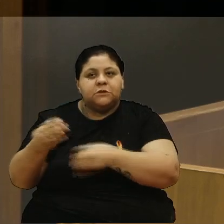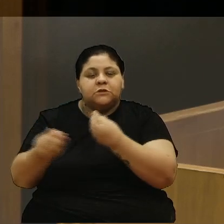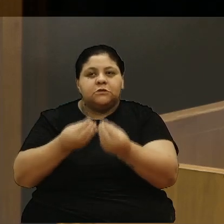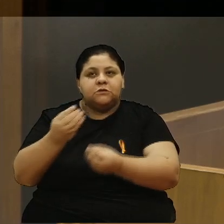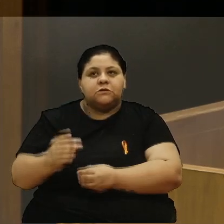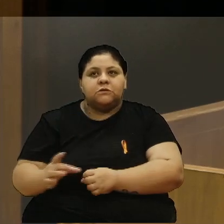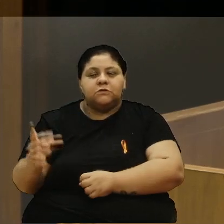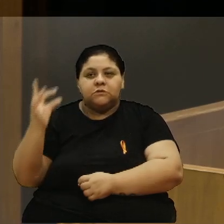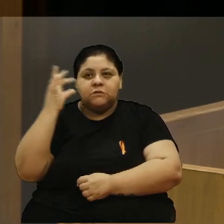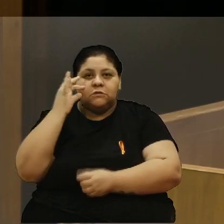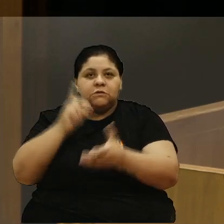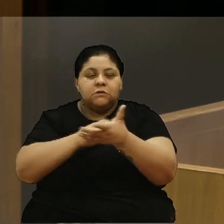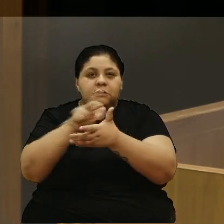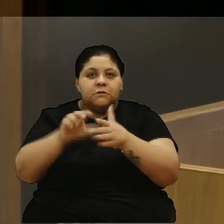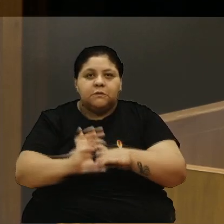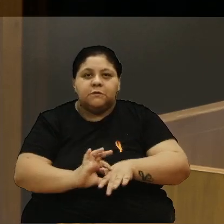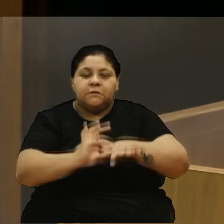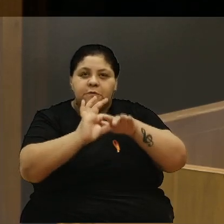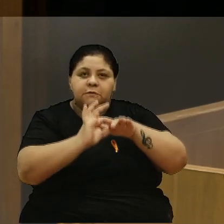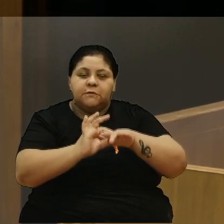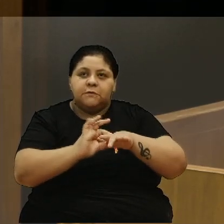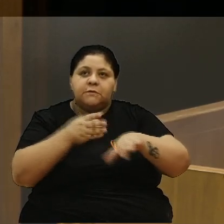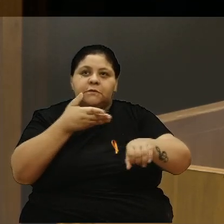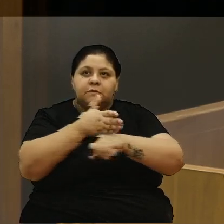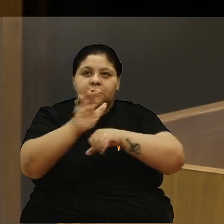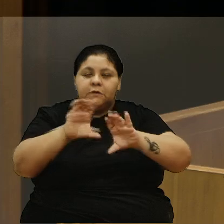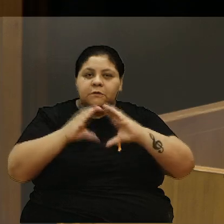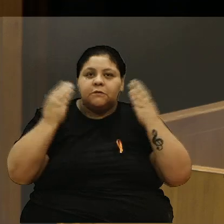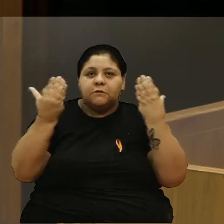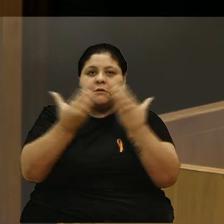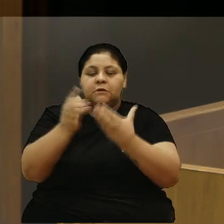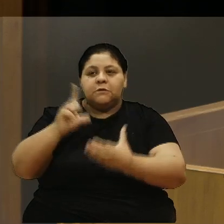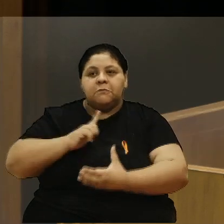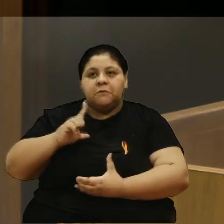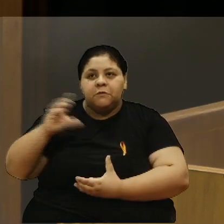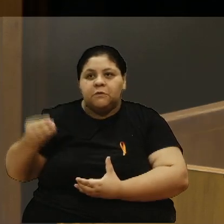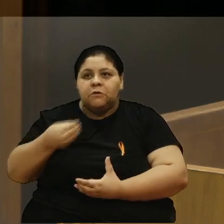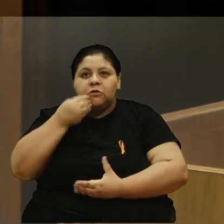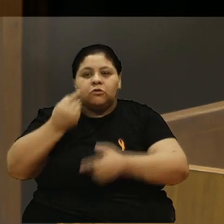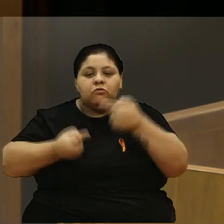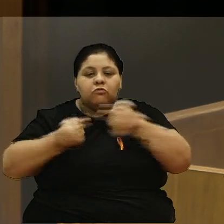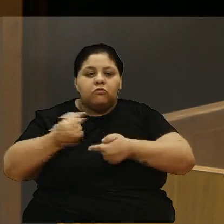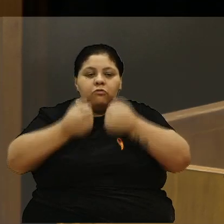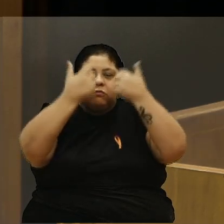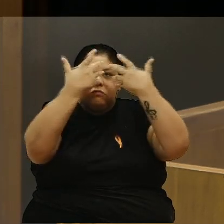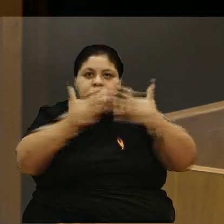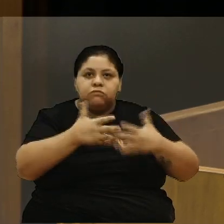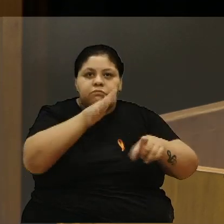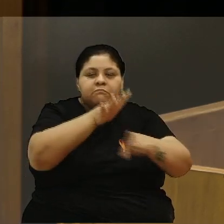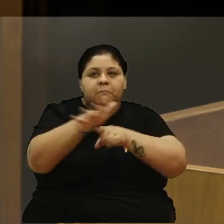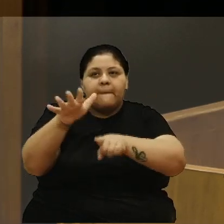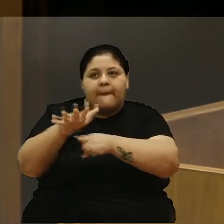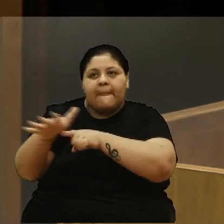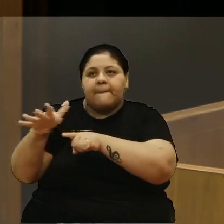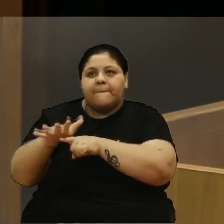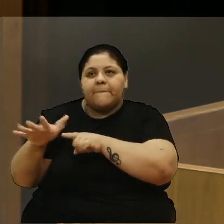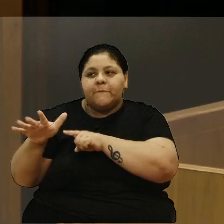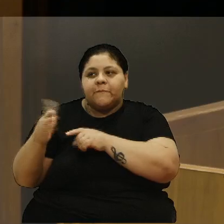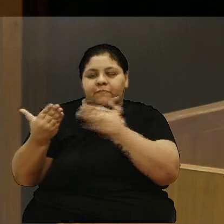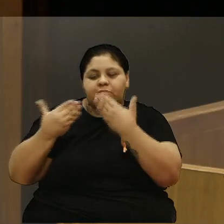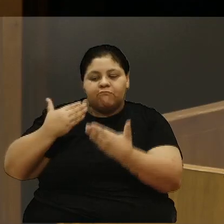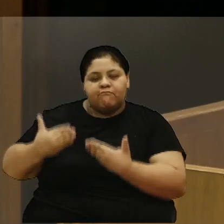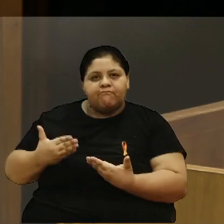presença de várias autoridades e membros da comunidade que tiveram a oportunidade de debater e trazer as demandas para a